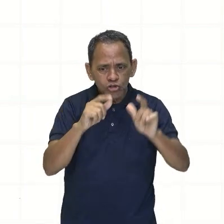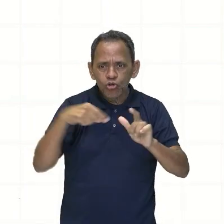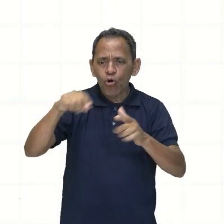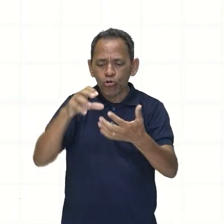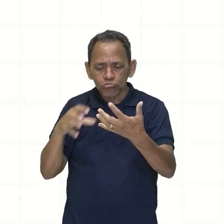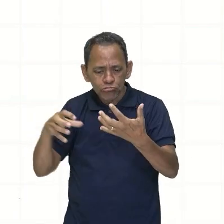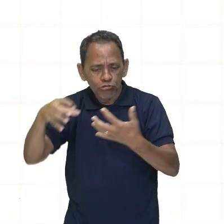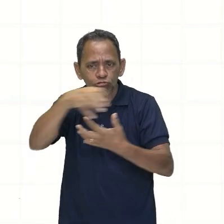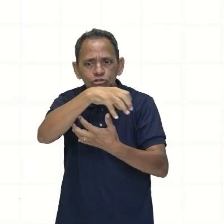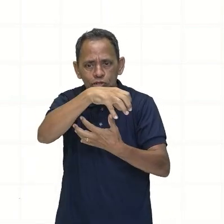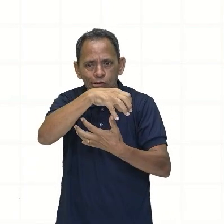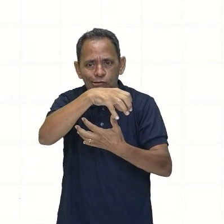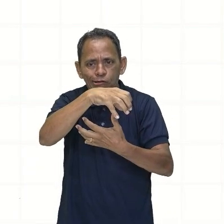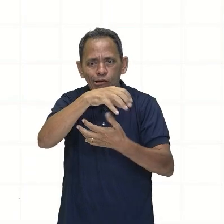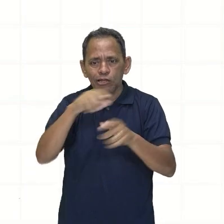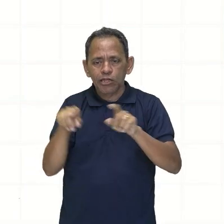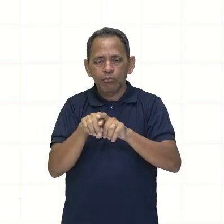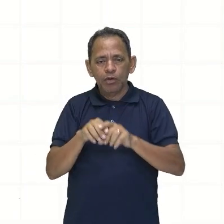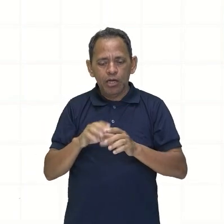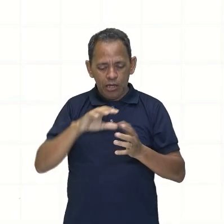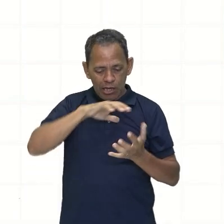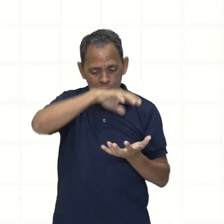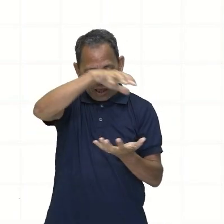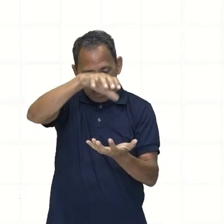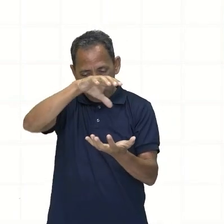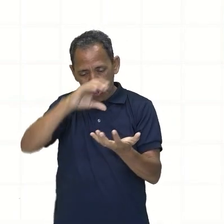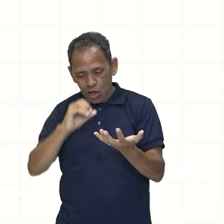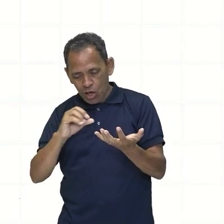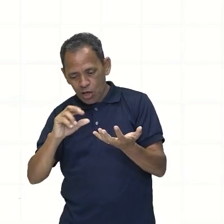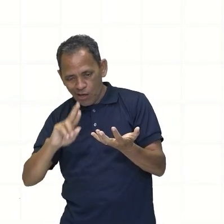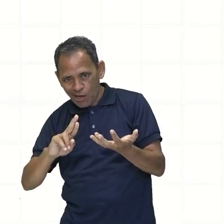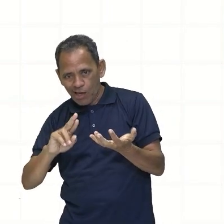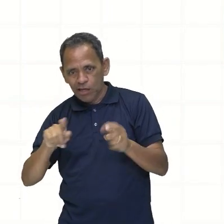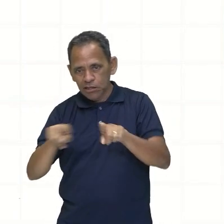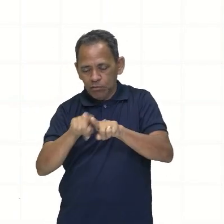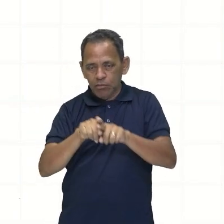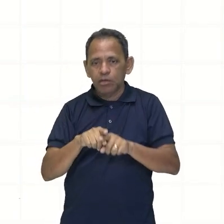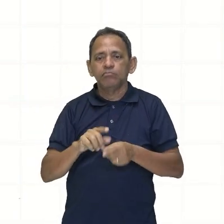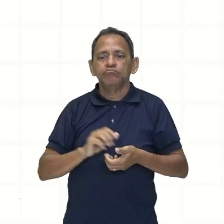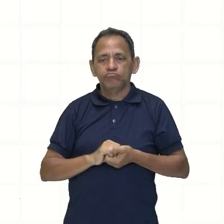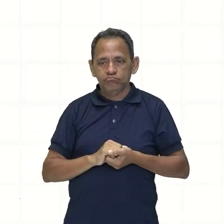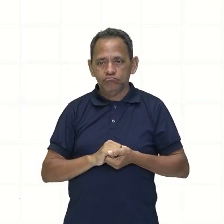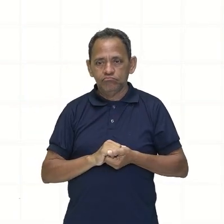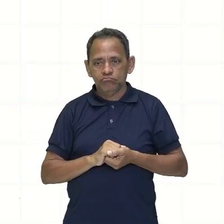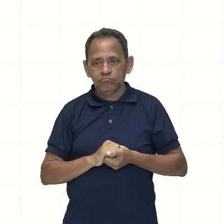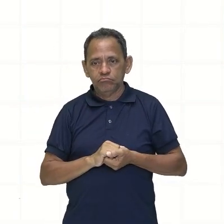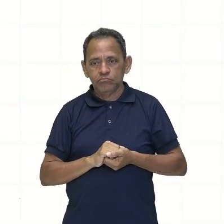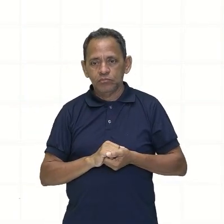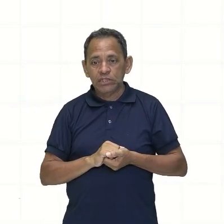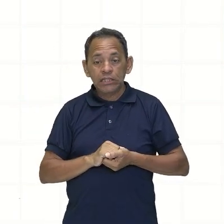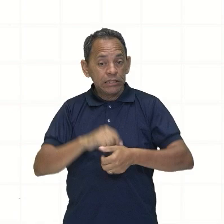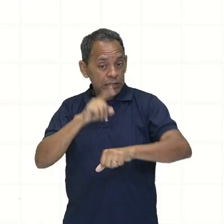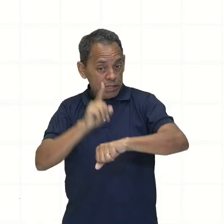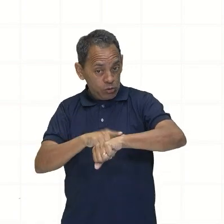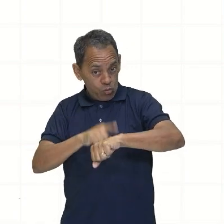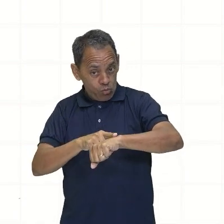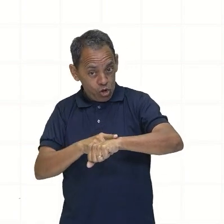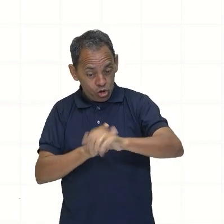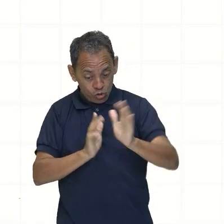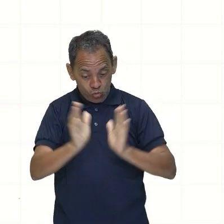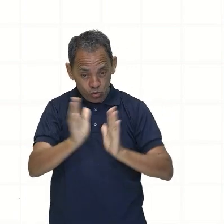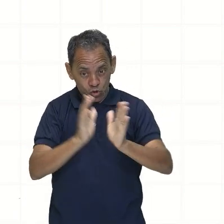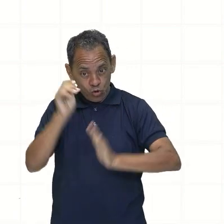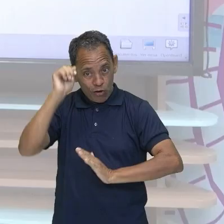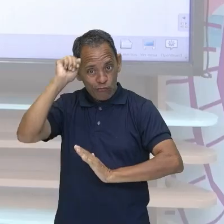continente, nessa parte aí do Oriente Médio, como vocês podem observar. Então, nesse momento, né, nesse período em que os